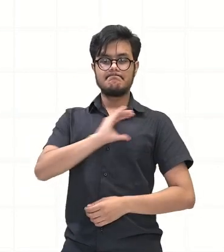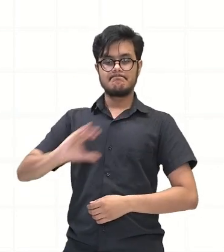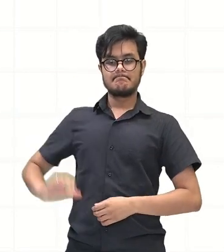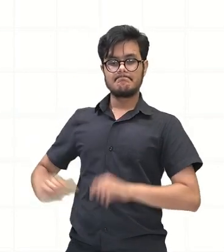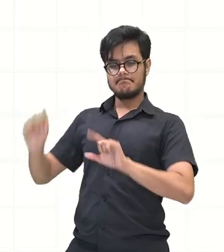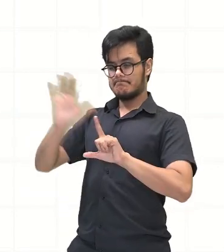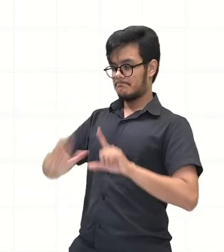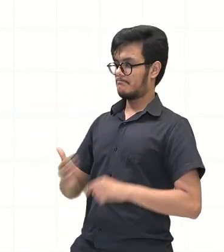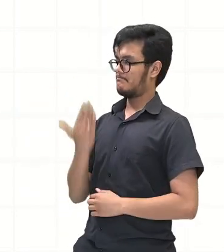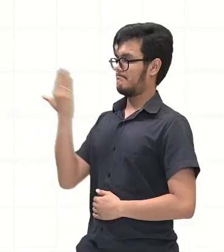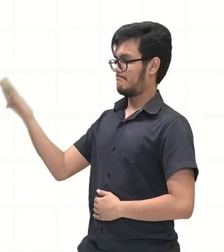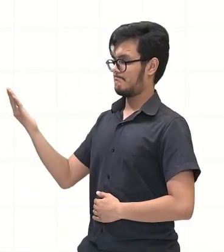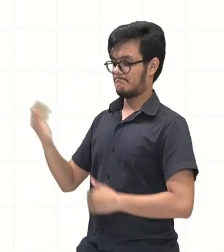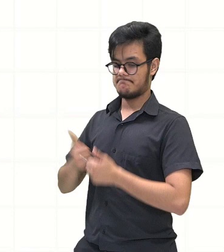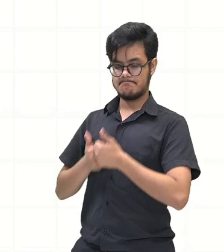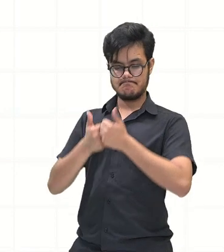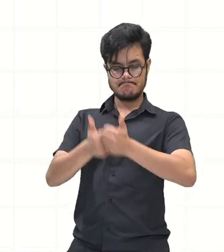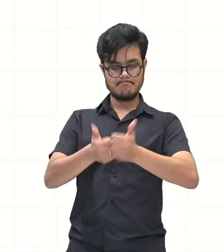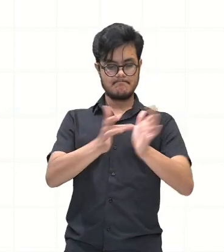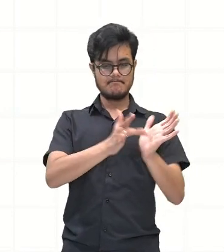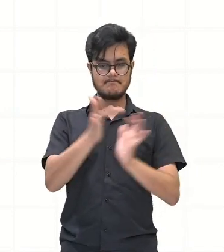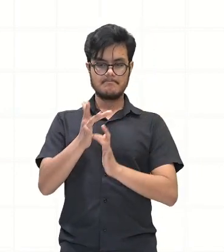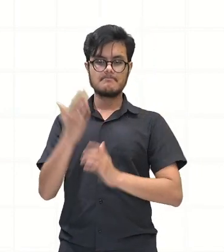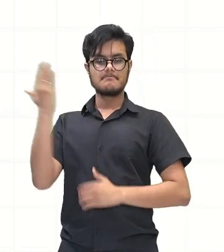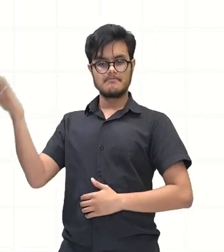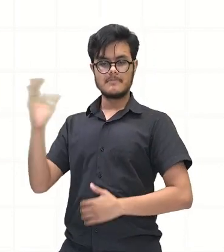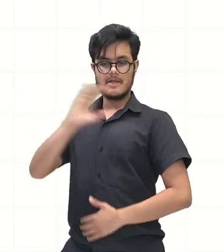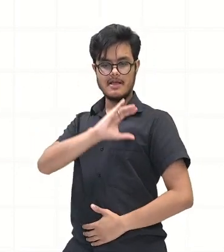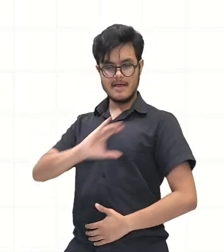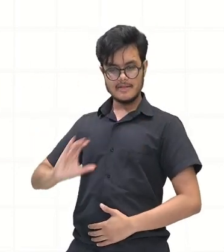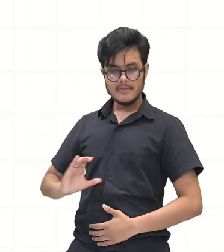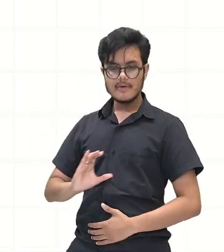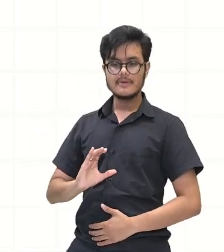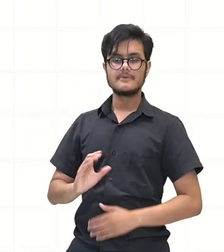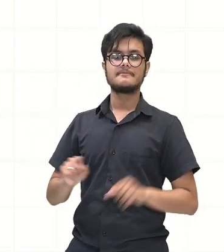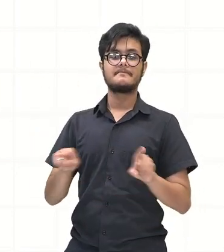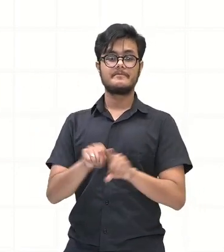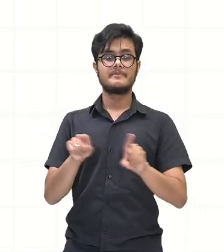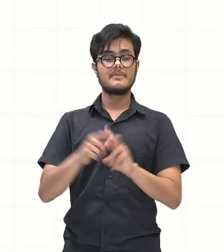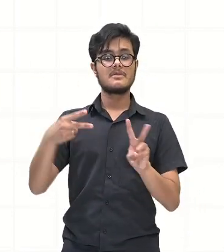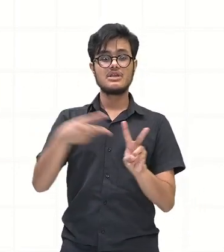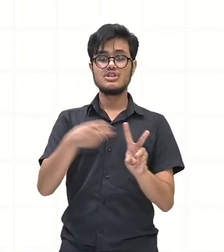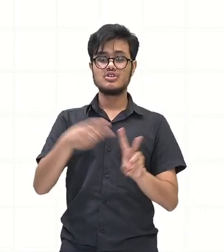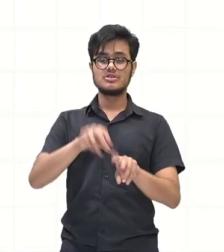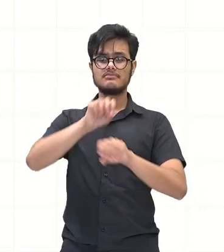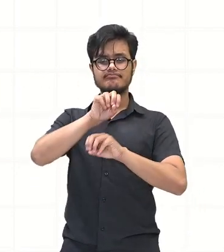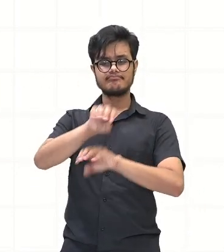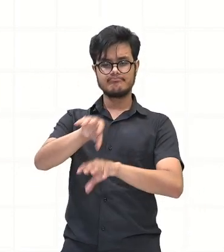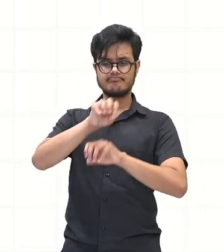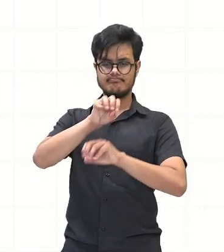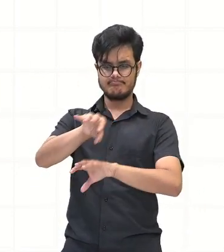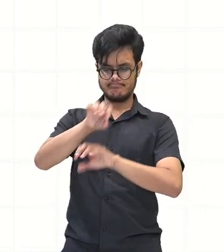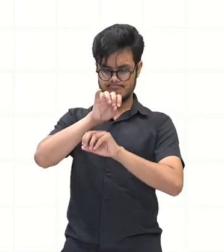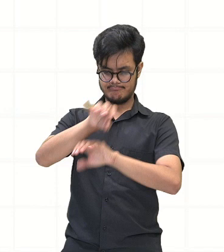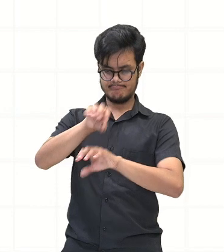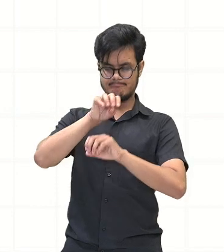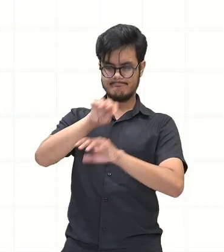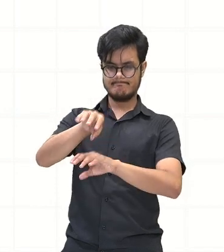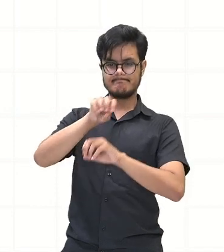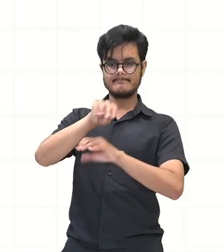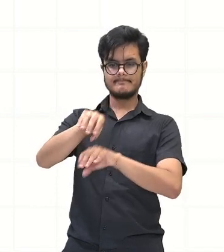imagem que nós temos aí missionários católicos e indígenas, fazendo o quê? O processo justamente